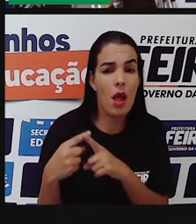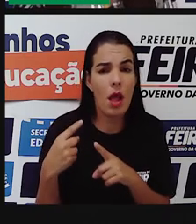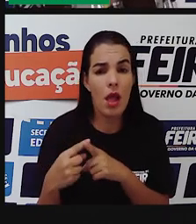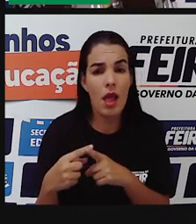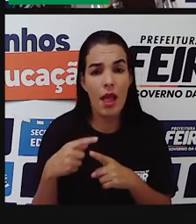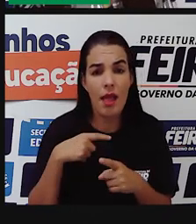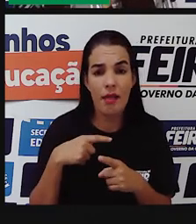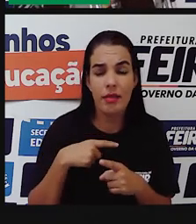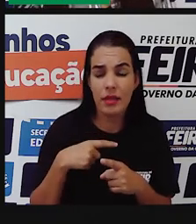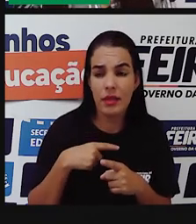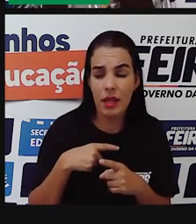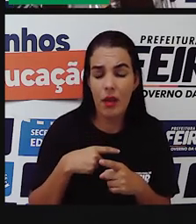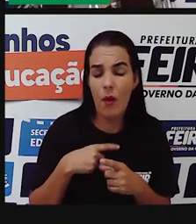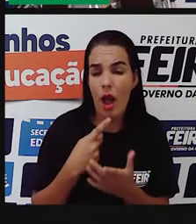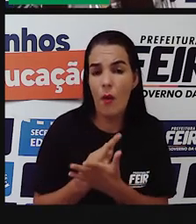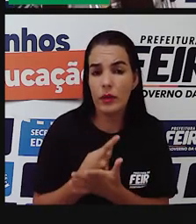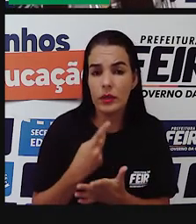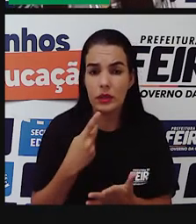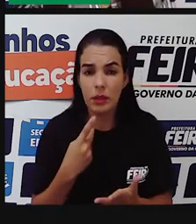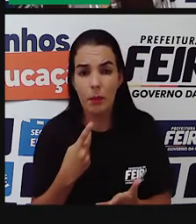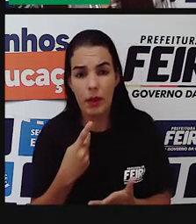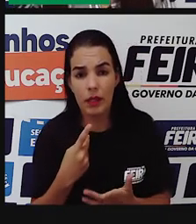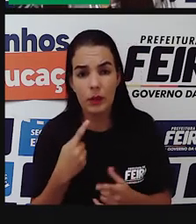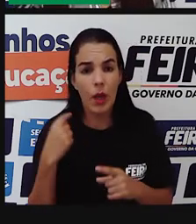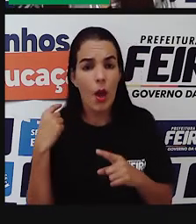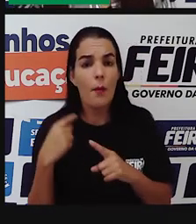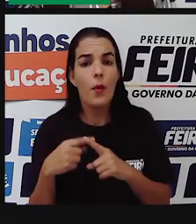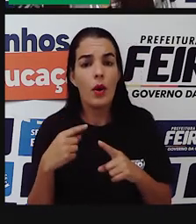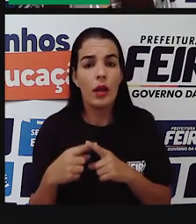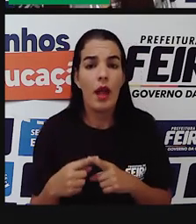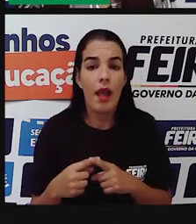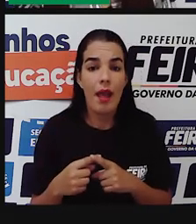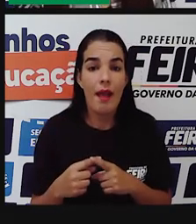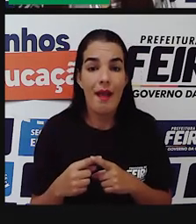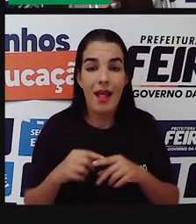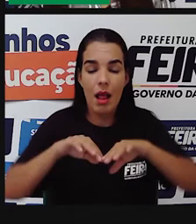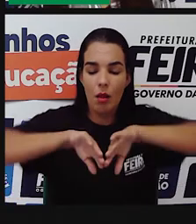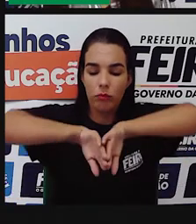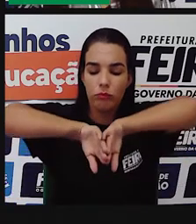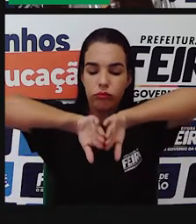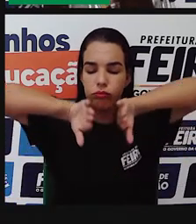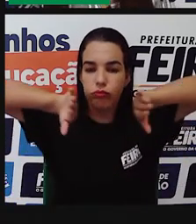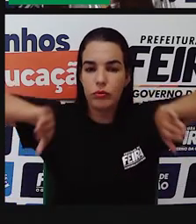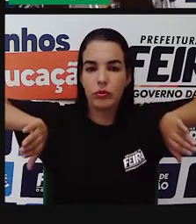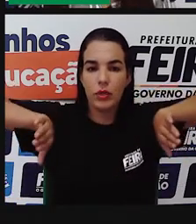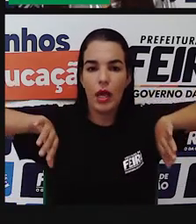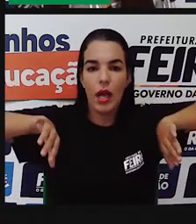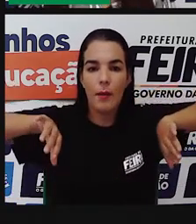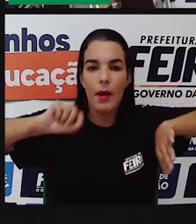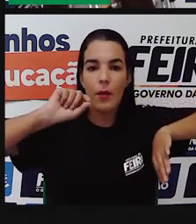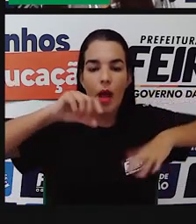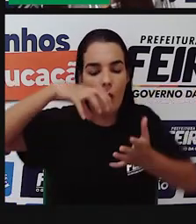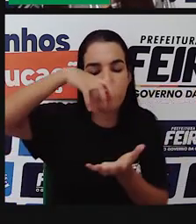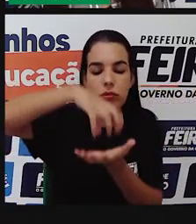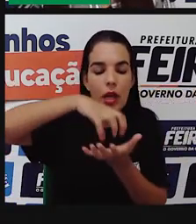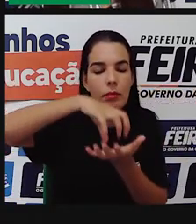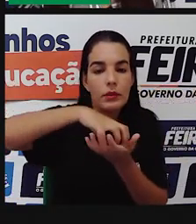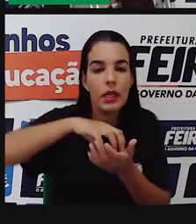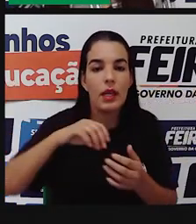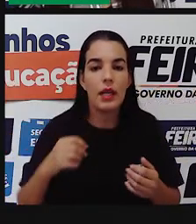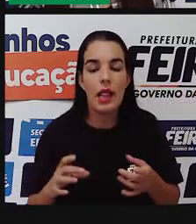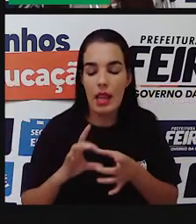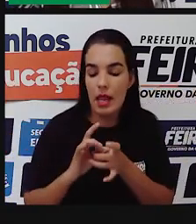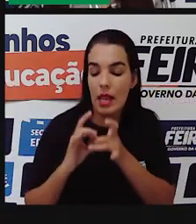época. Por que que aconteceu essa revolta? Por conta da elevação de Recife à vila, emancipando-se